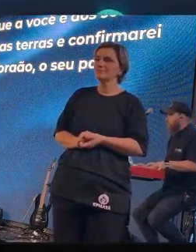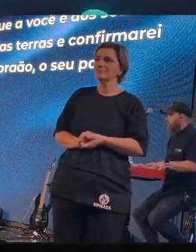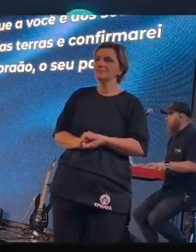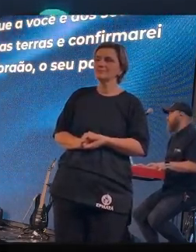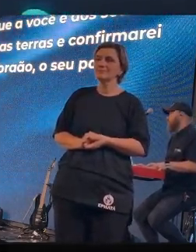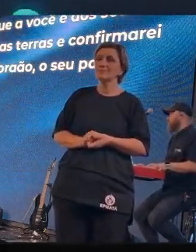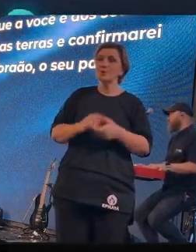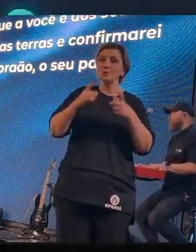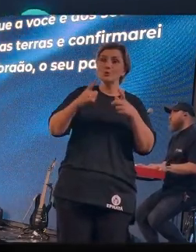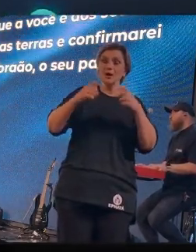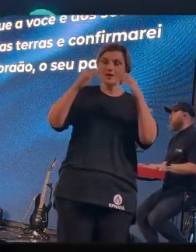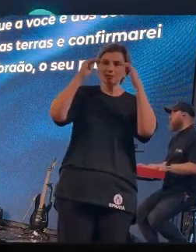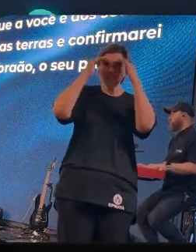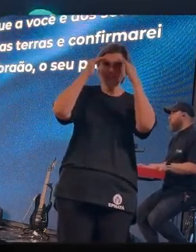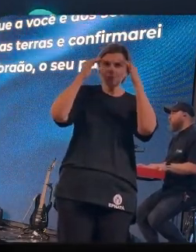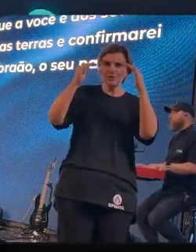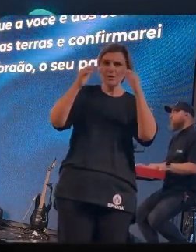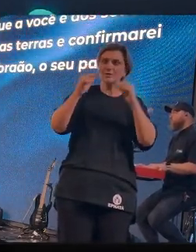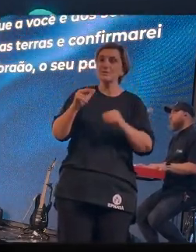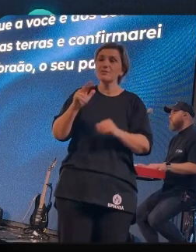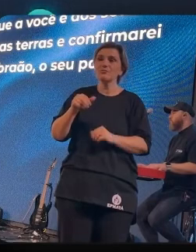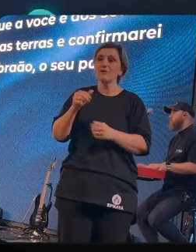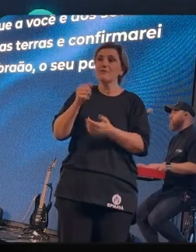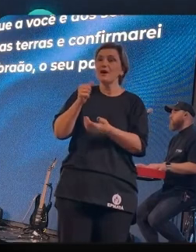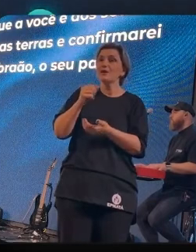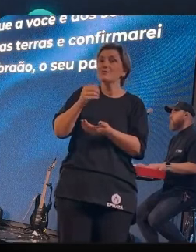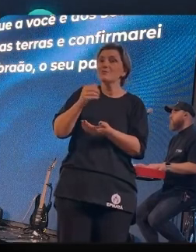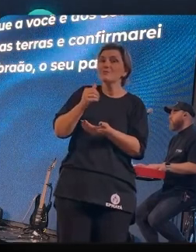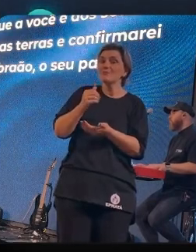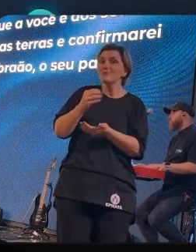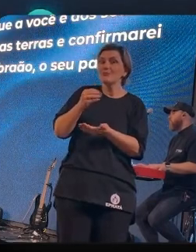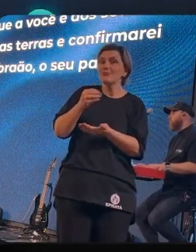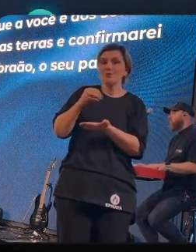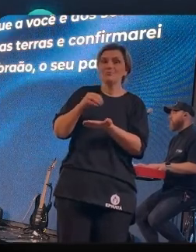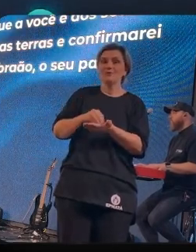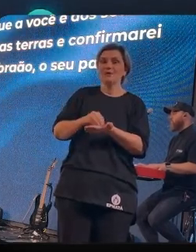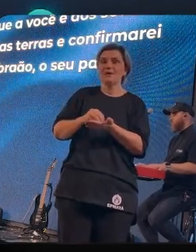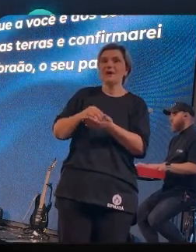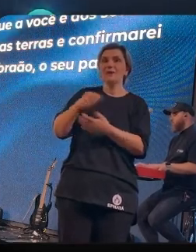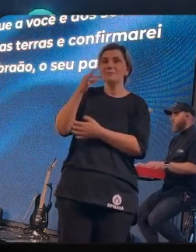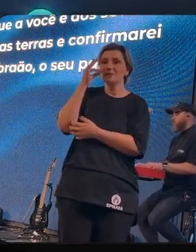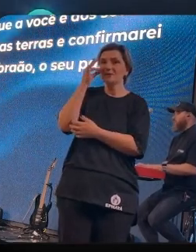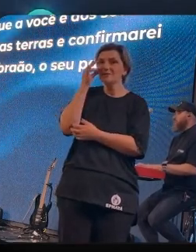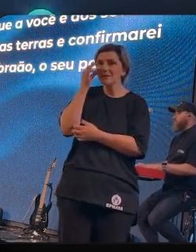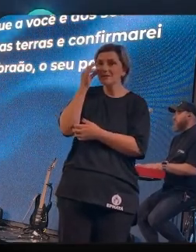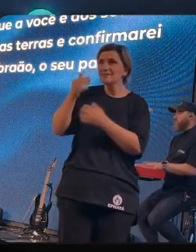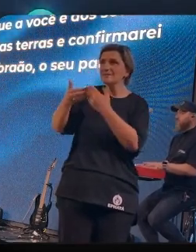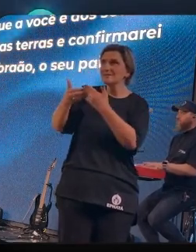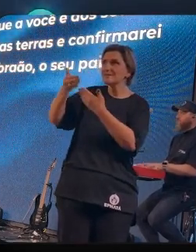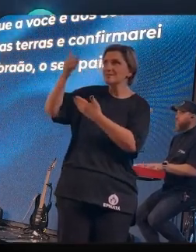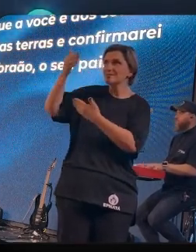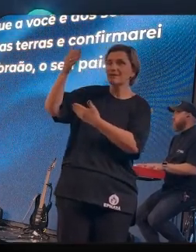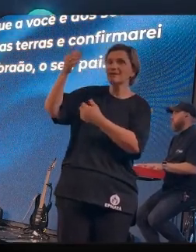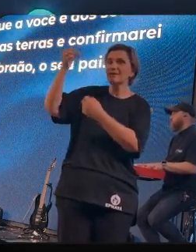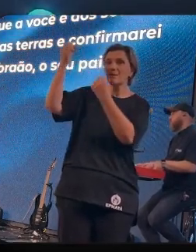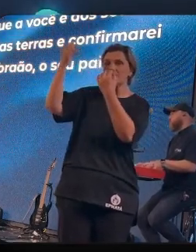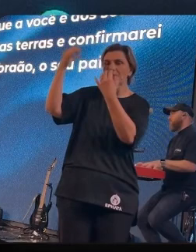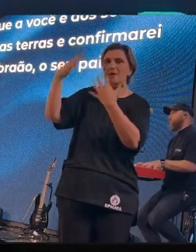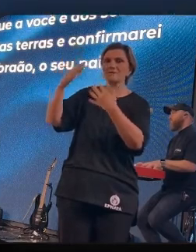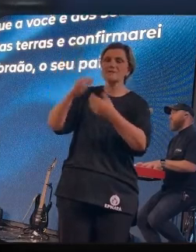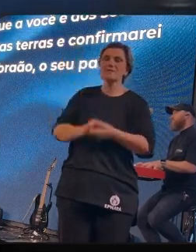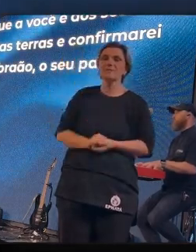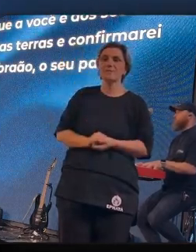No lugar da obediência nunca vai te faltar a presença e a bênção. O